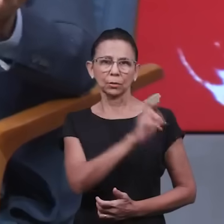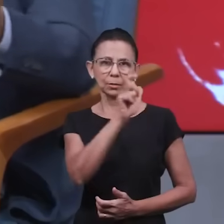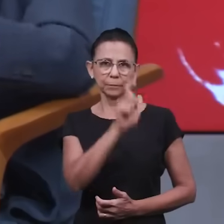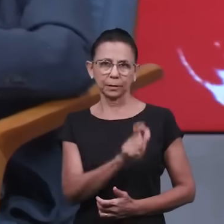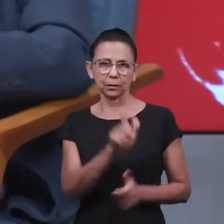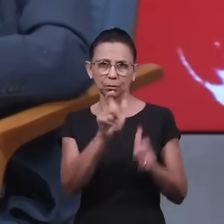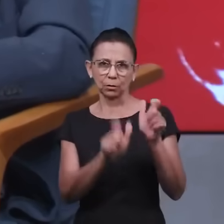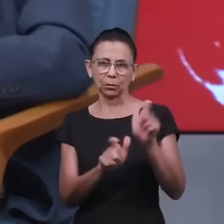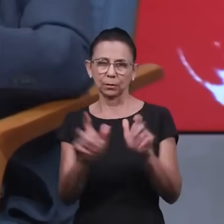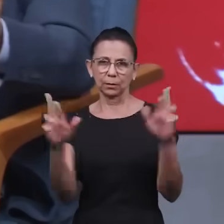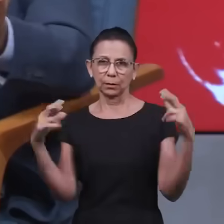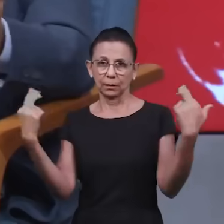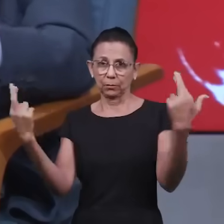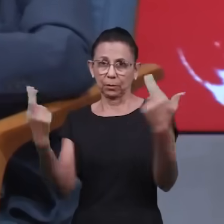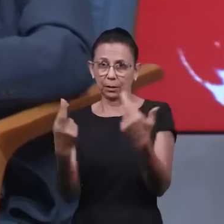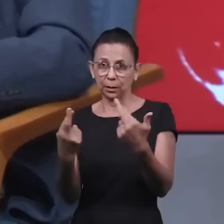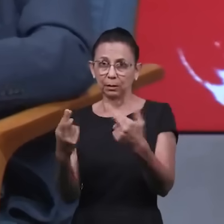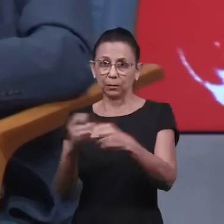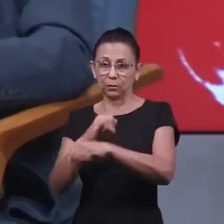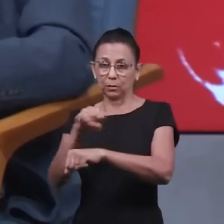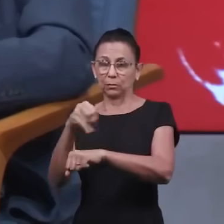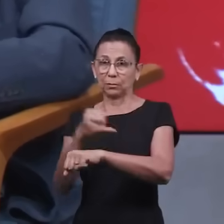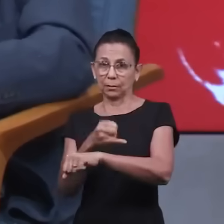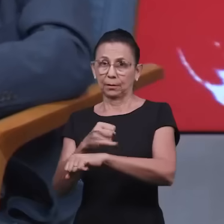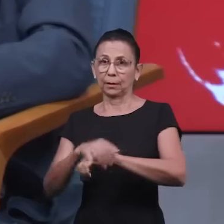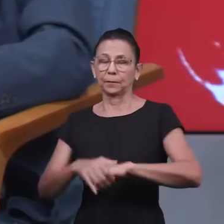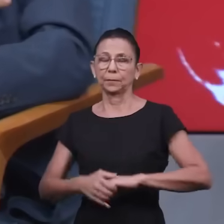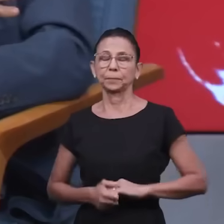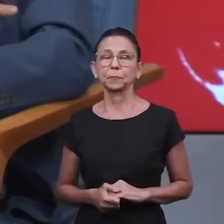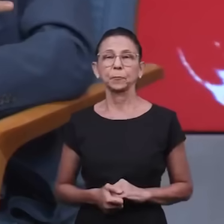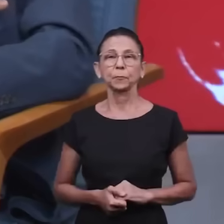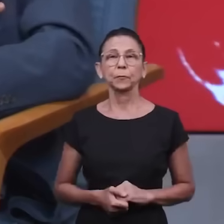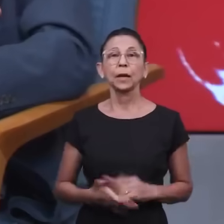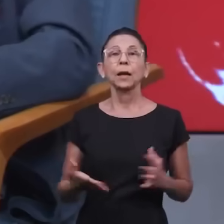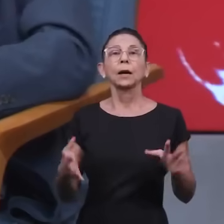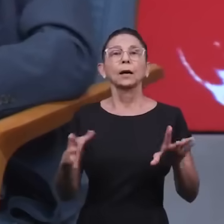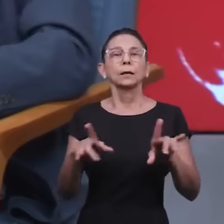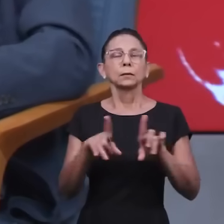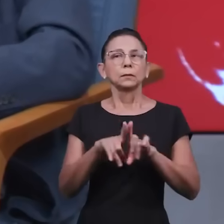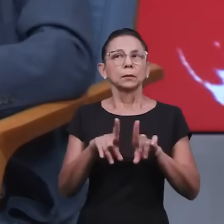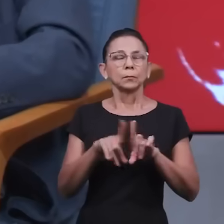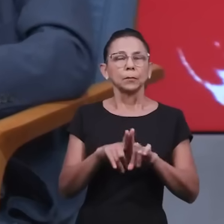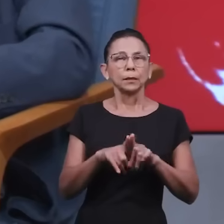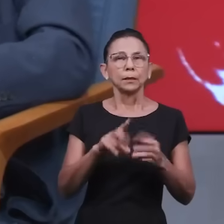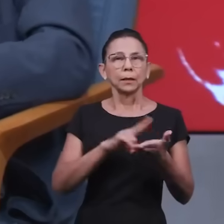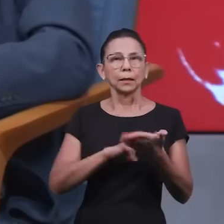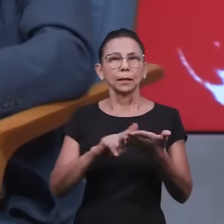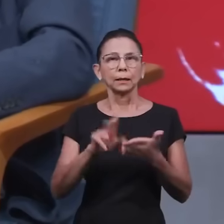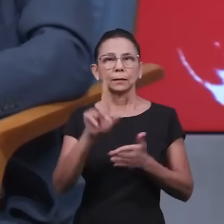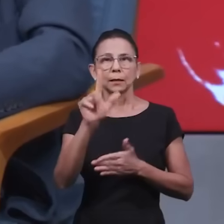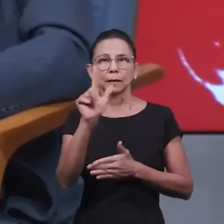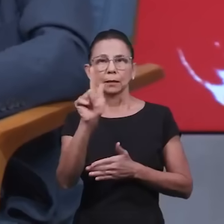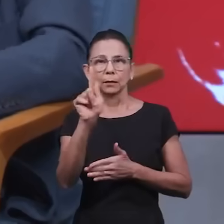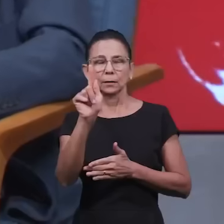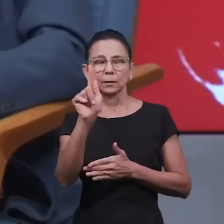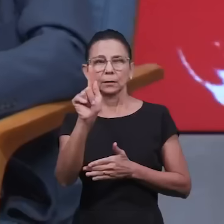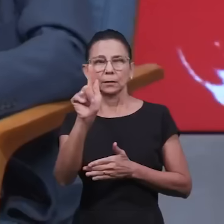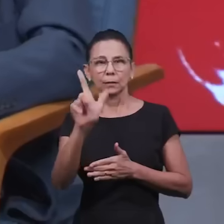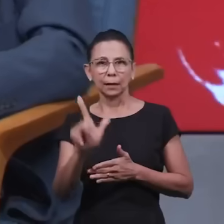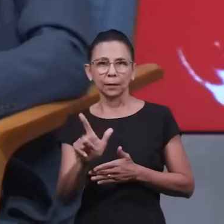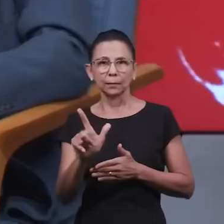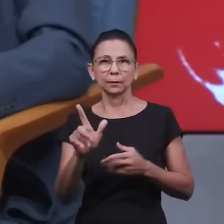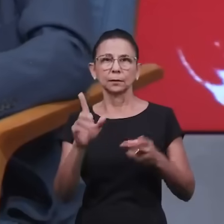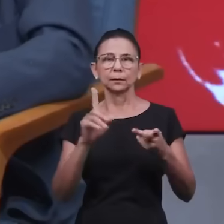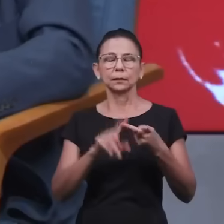primeiras cartas, dizem alguns historiadores, que a carta aos Tessalonicenses e a carta aos Gálatas foram as primeiras